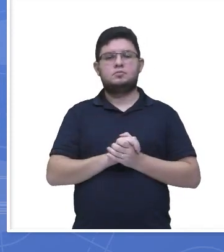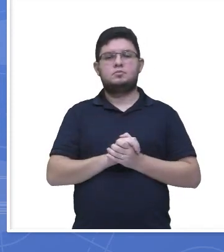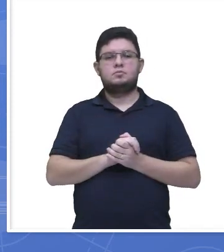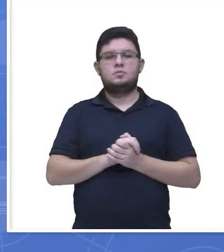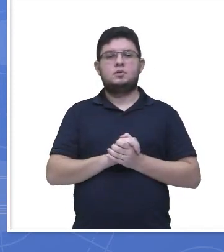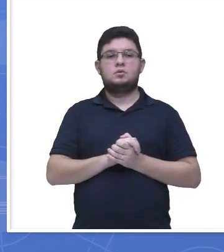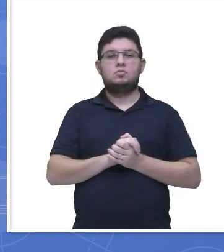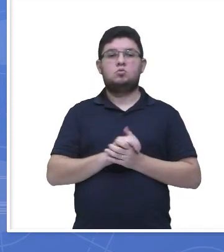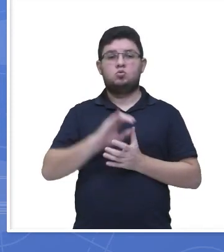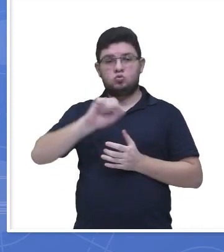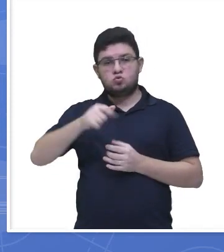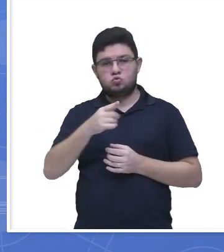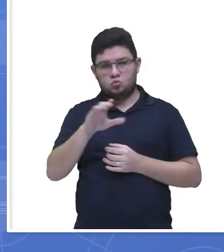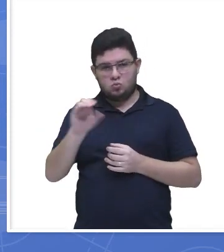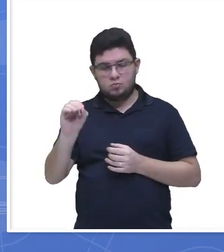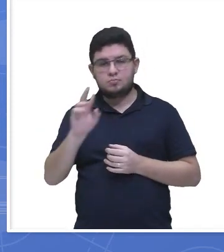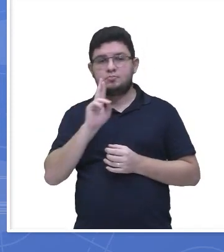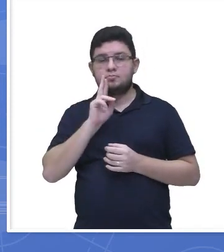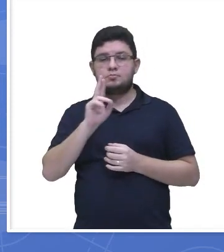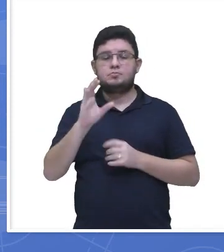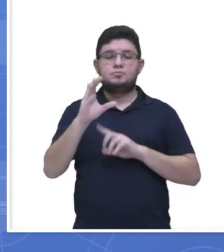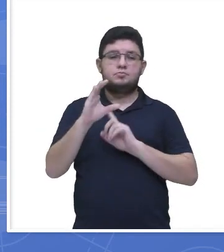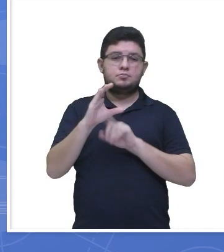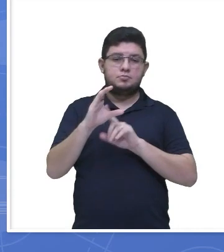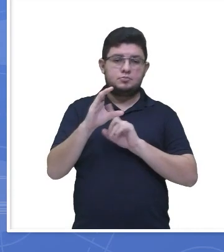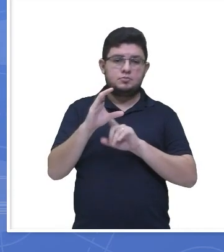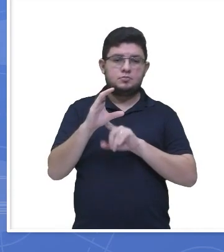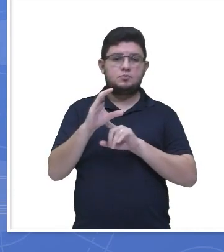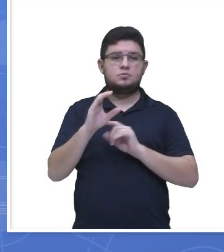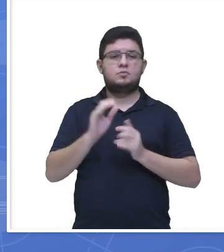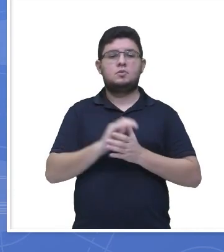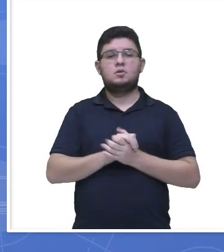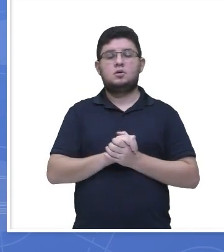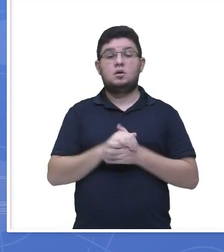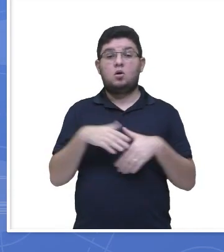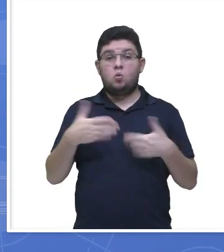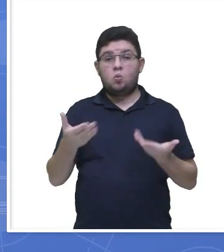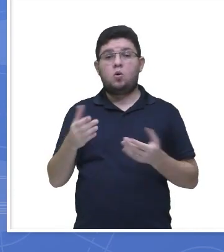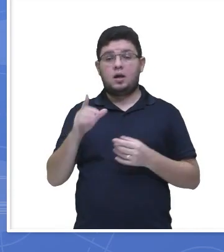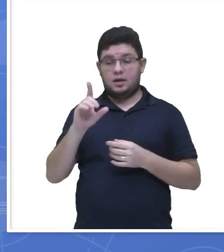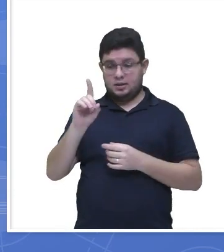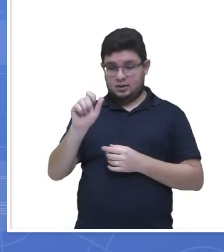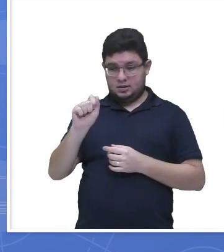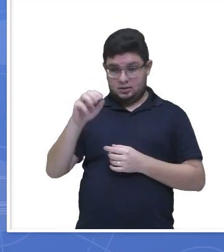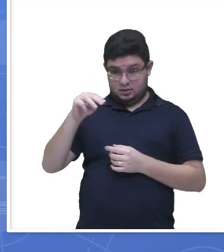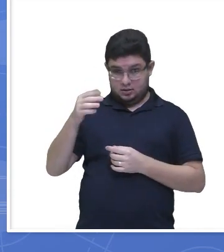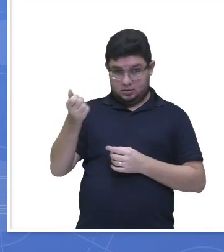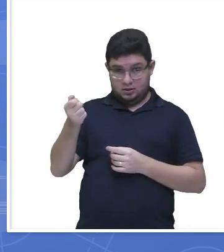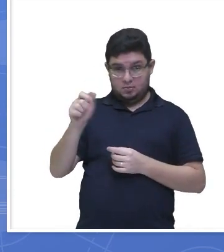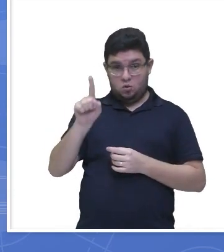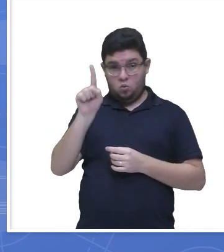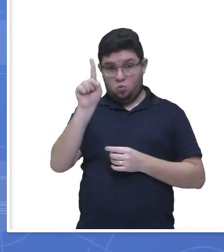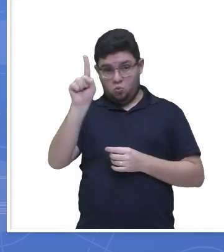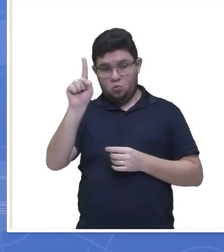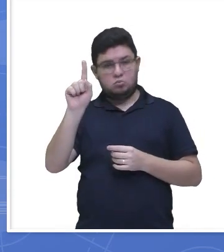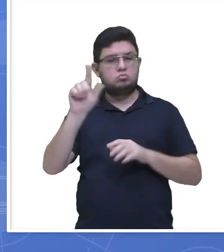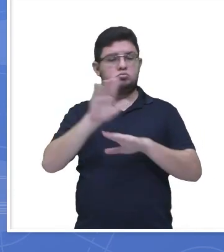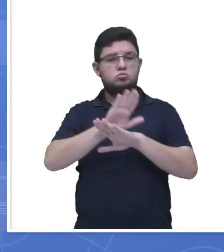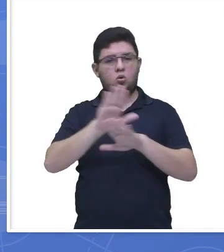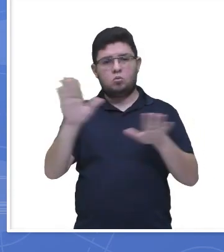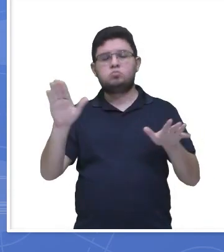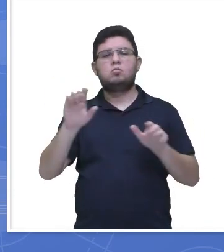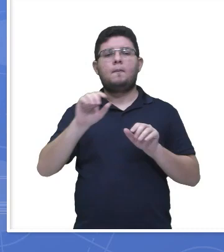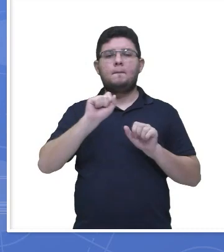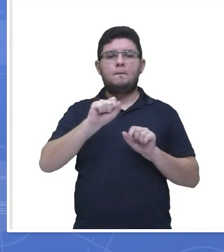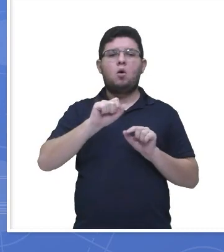Vitor, obrigado, né? Então, a dama é a única que pode andar em